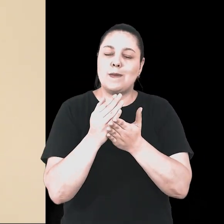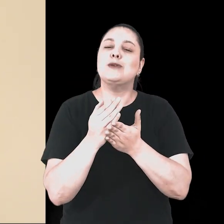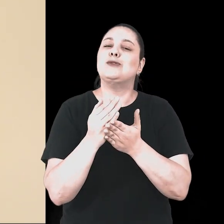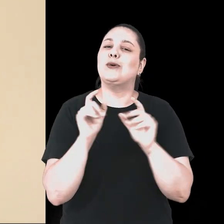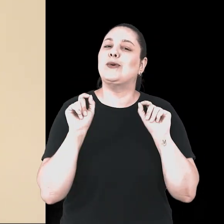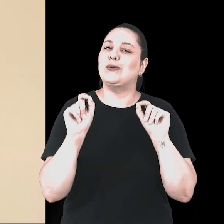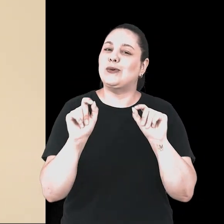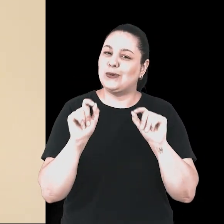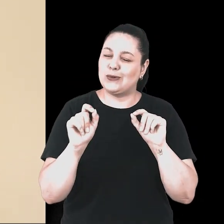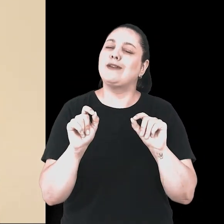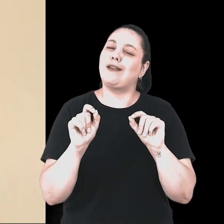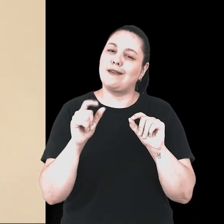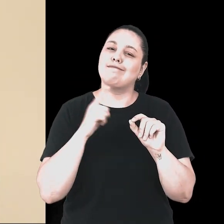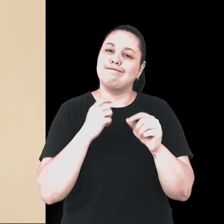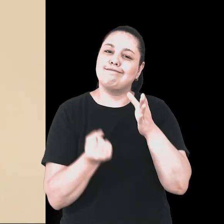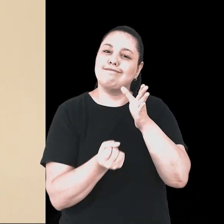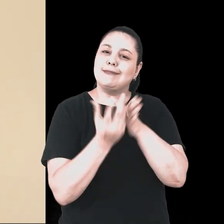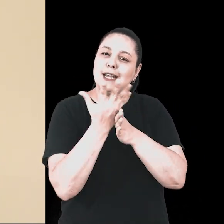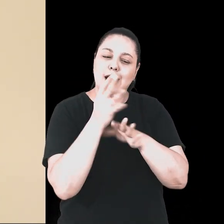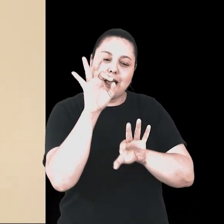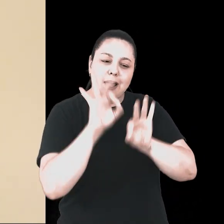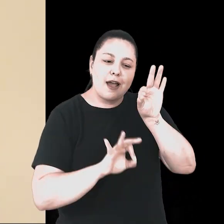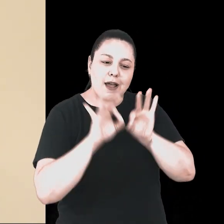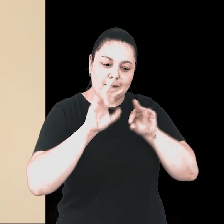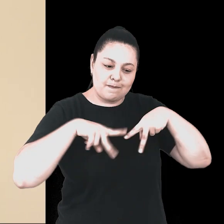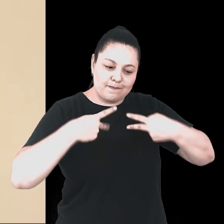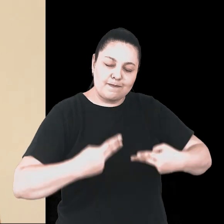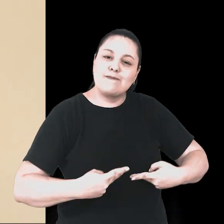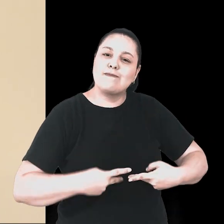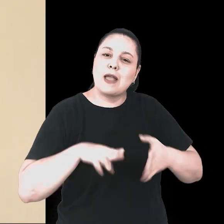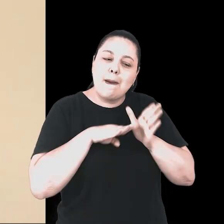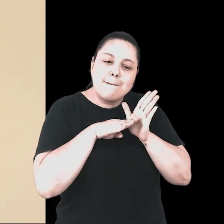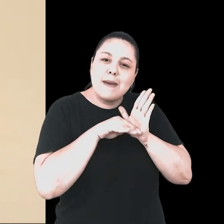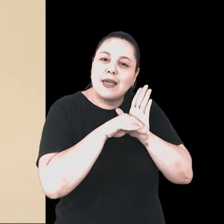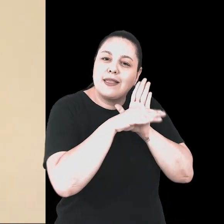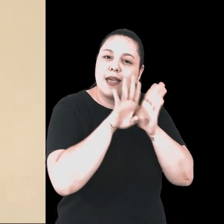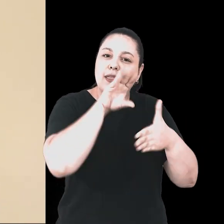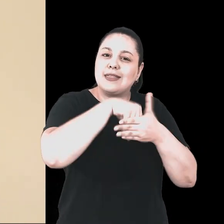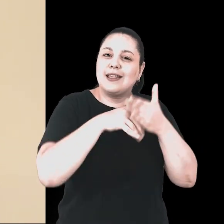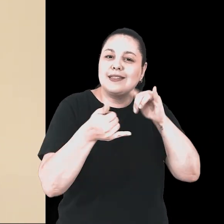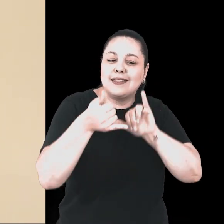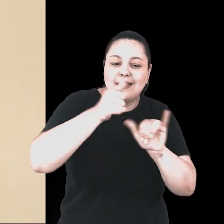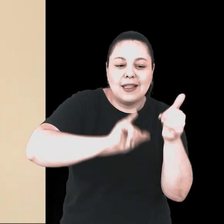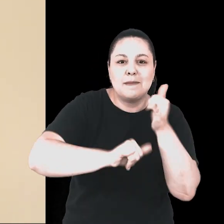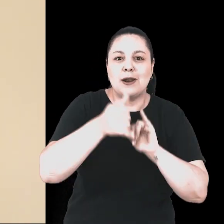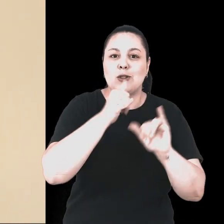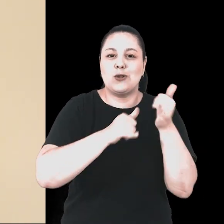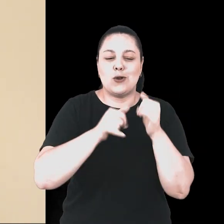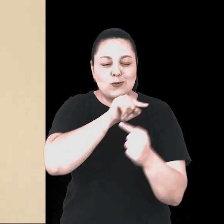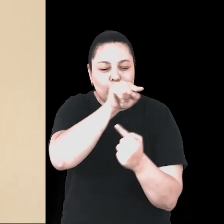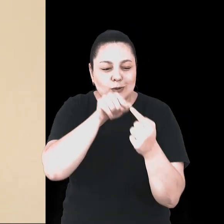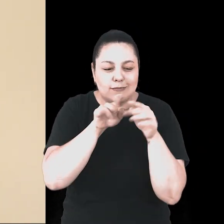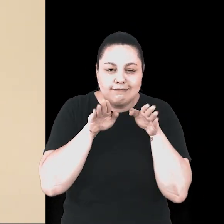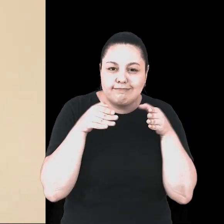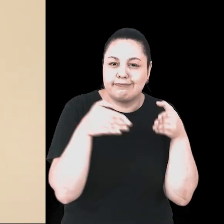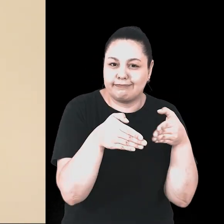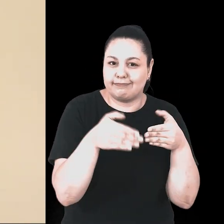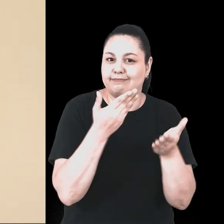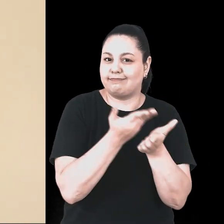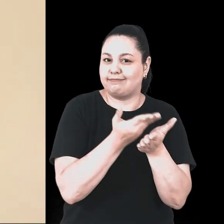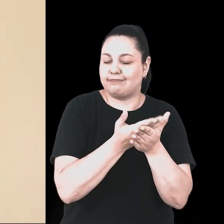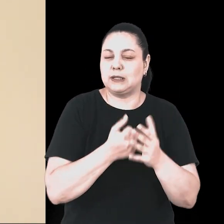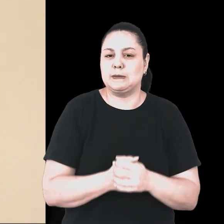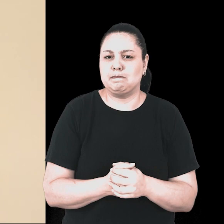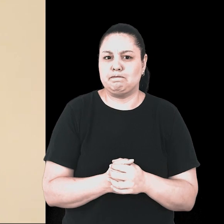a insulina humana passou a ser sintetizada em laboratório, usando bactérias geneticamente modificadas para esta